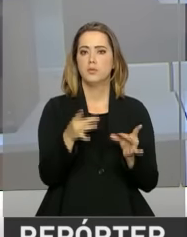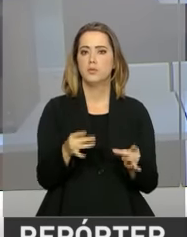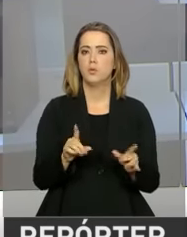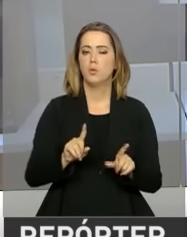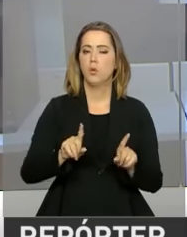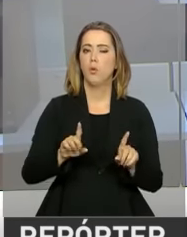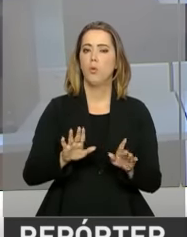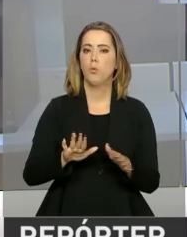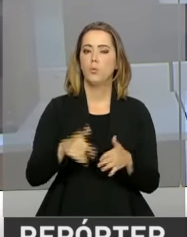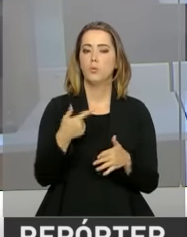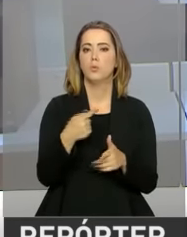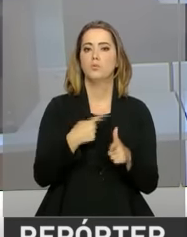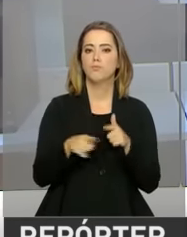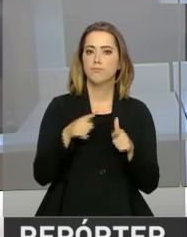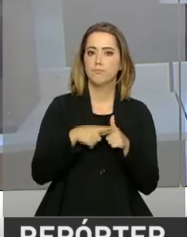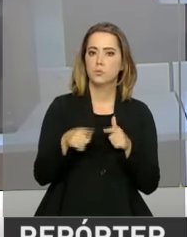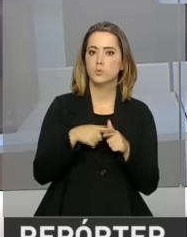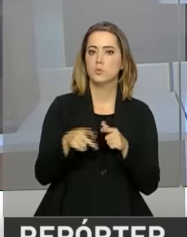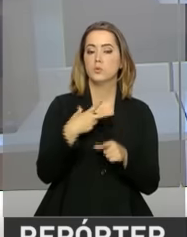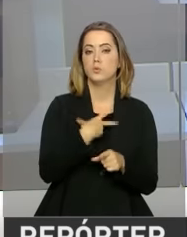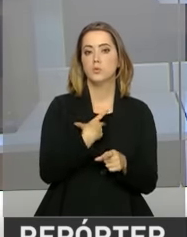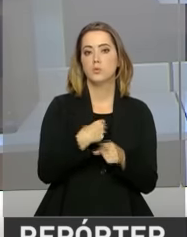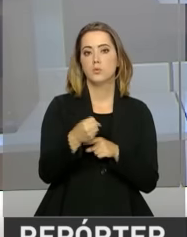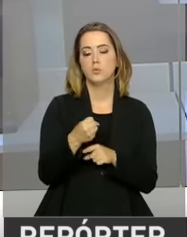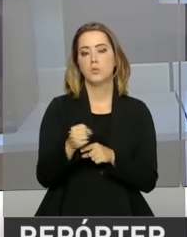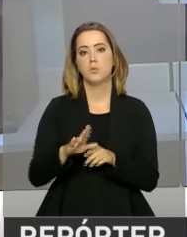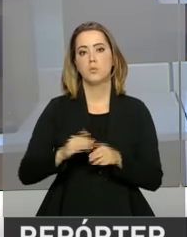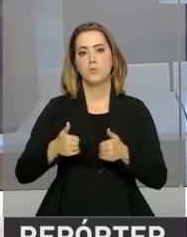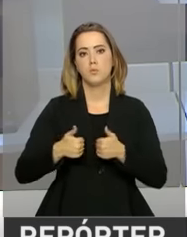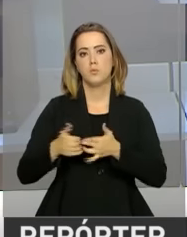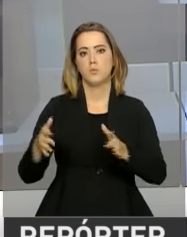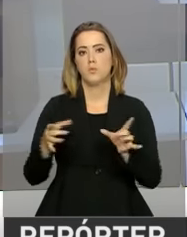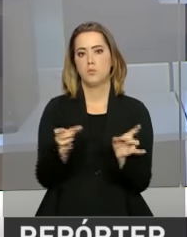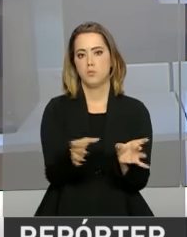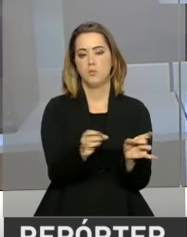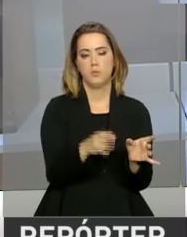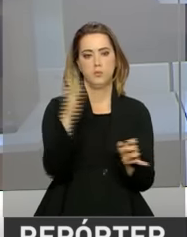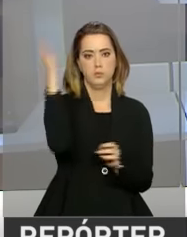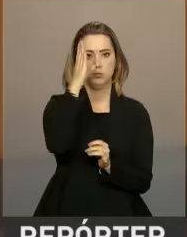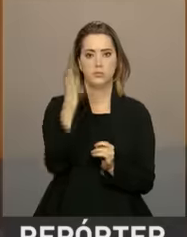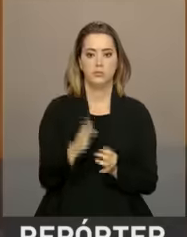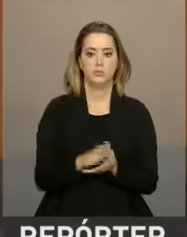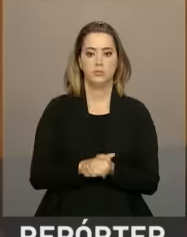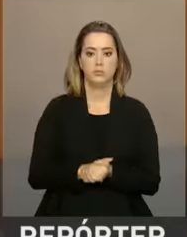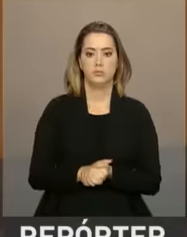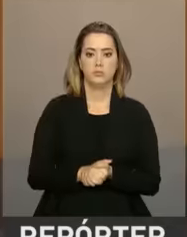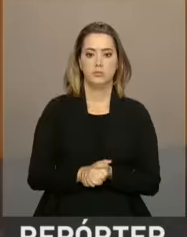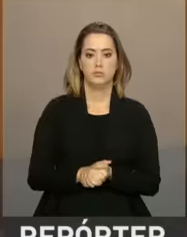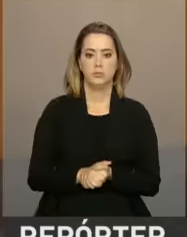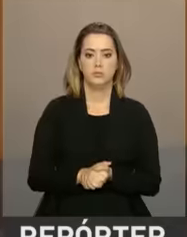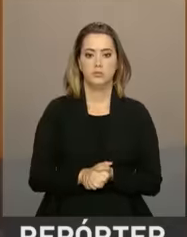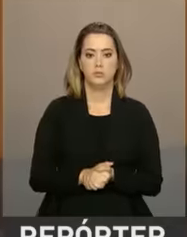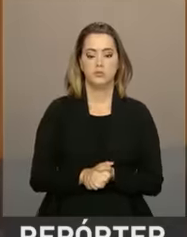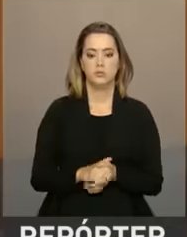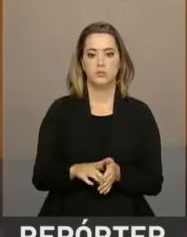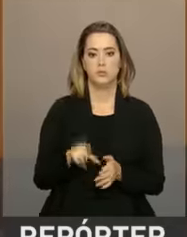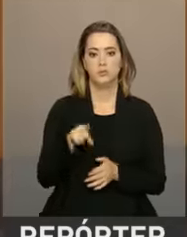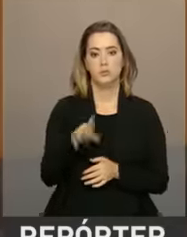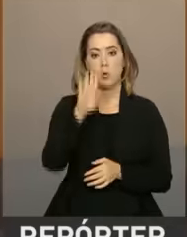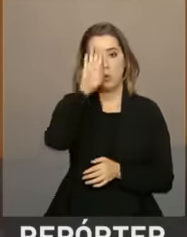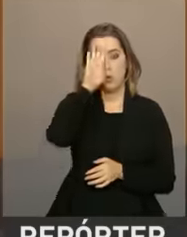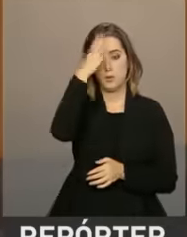desafios para vencer as barreiras comerciais e ampliar as exportações brasileiras o principal